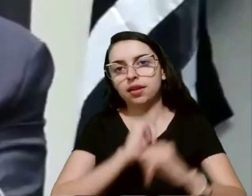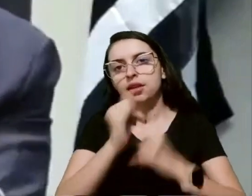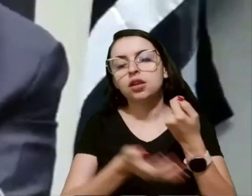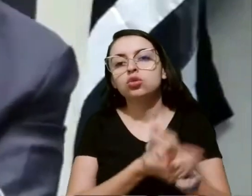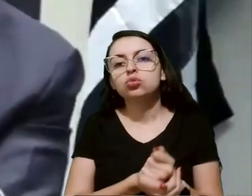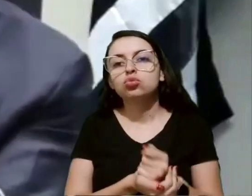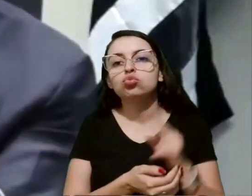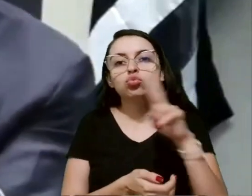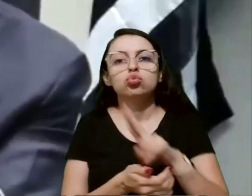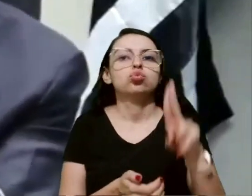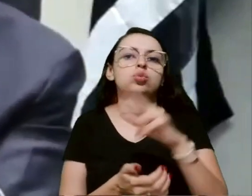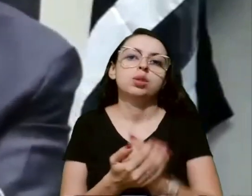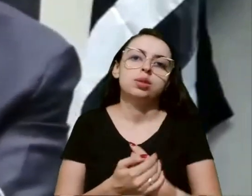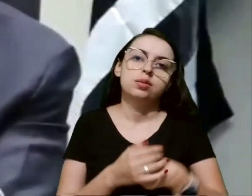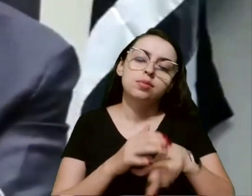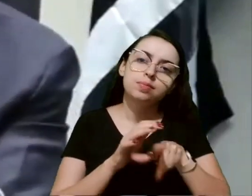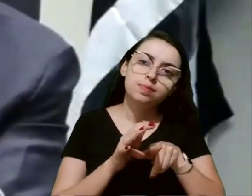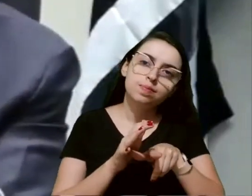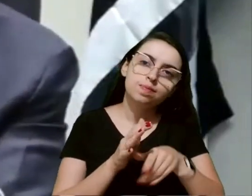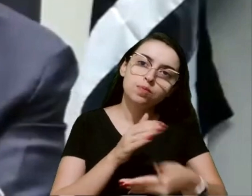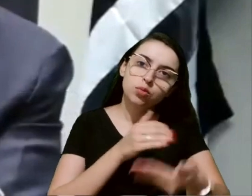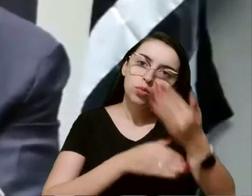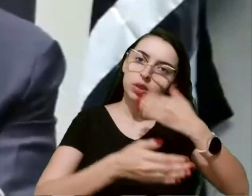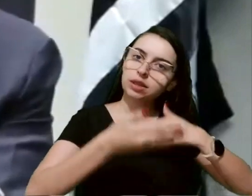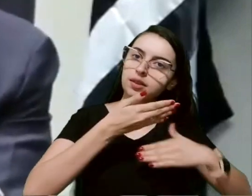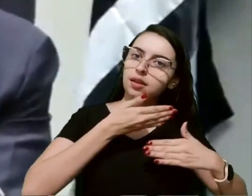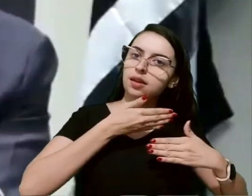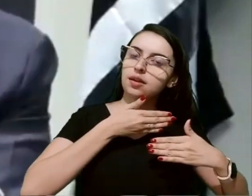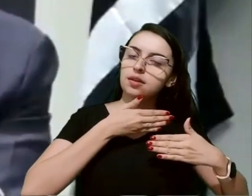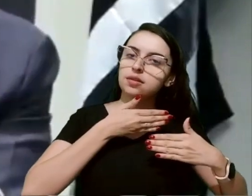modelos que funcionam por trás